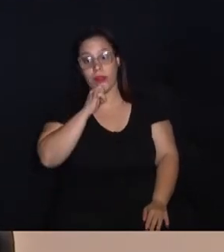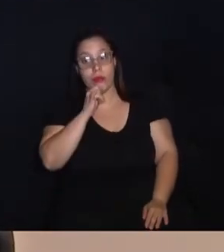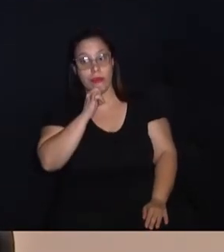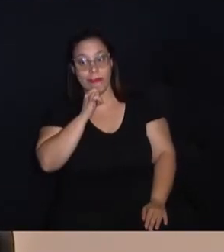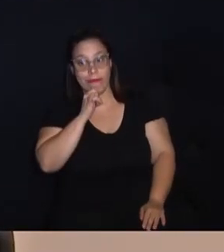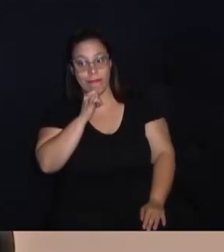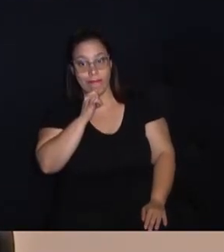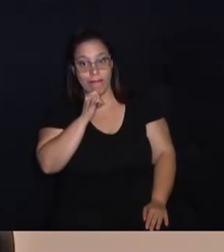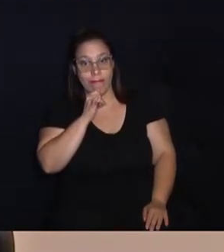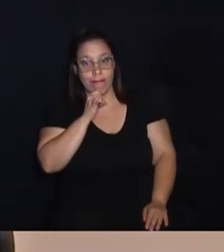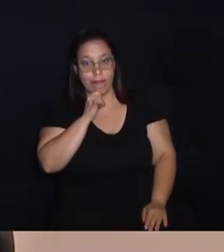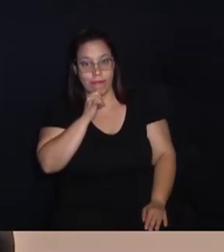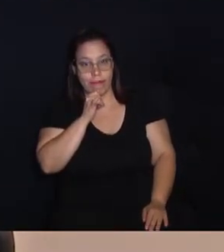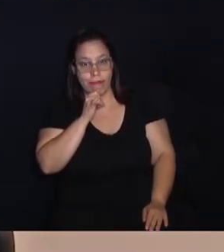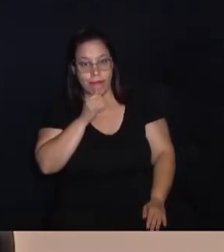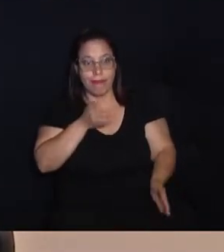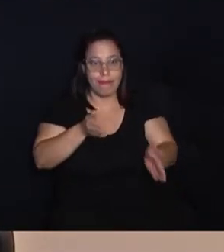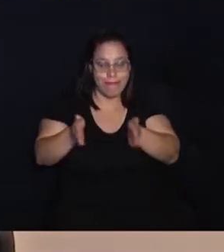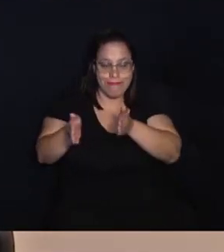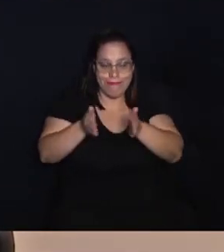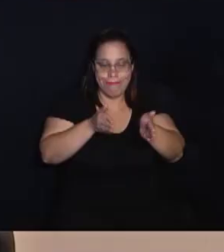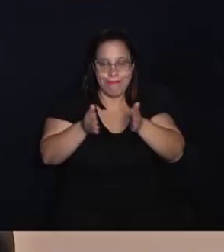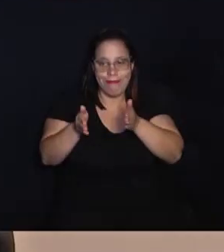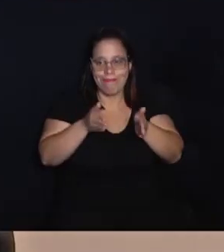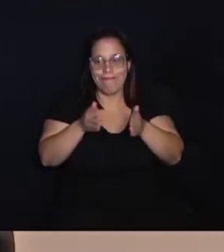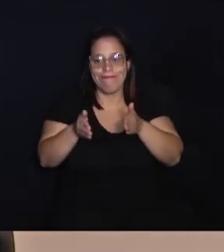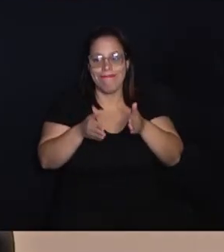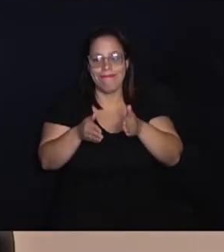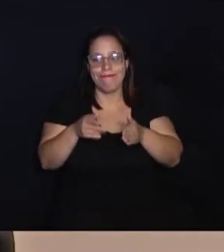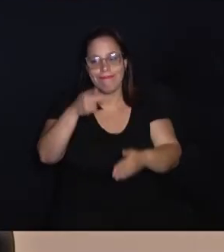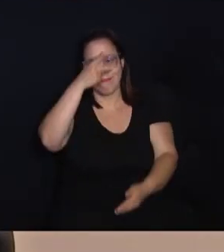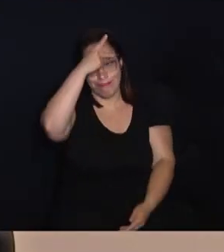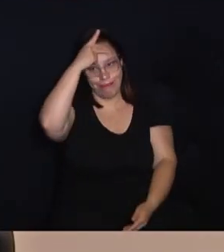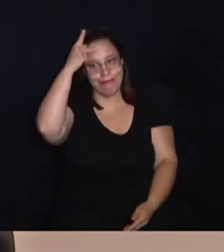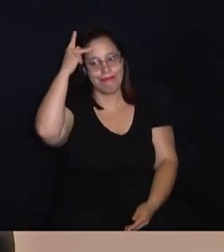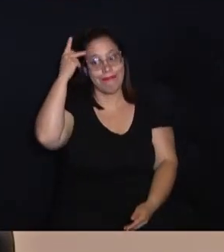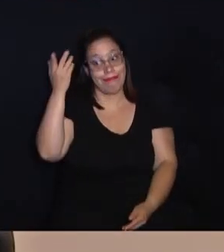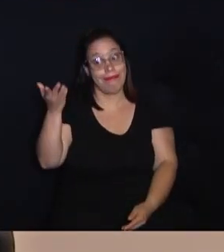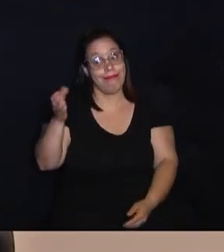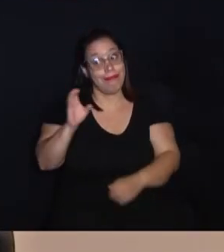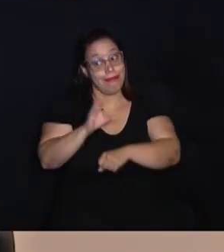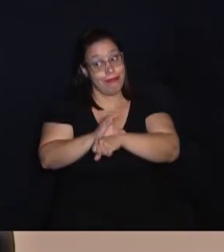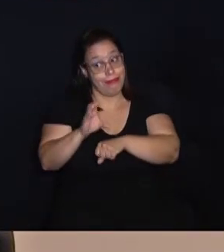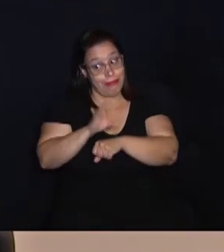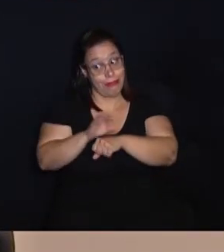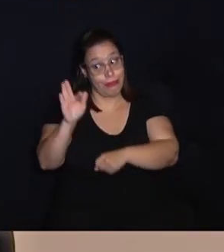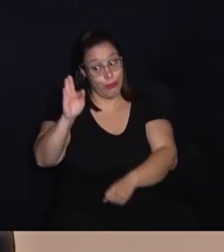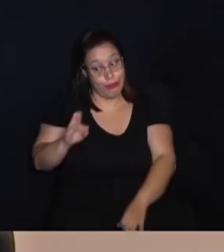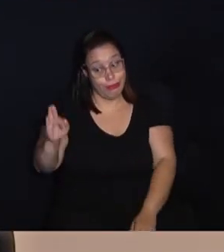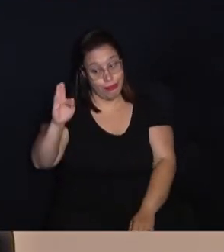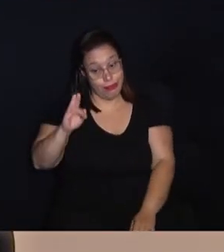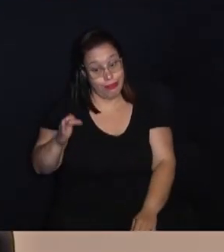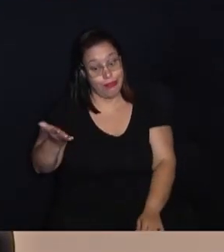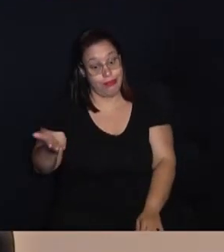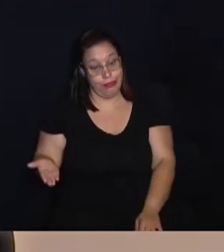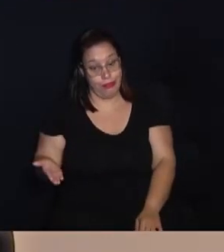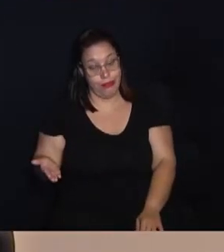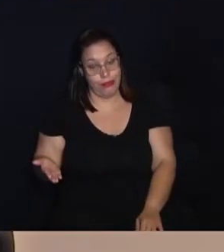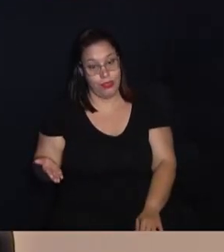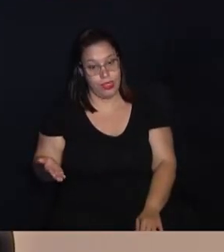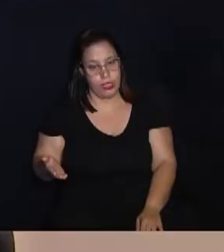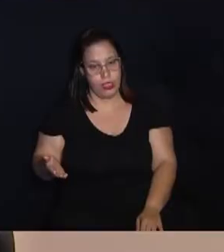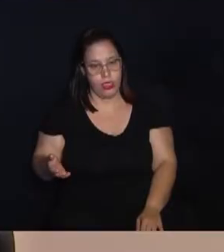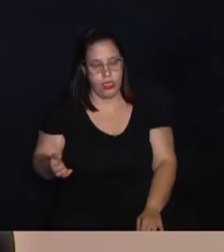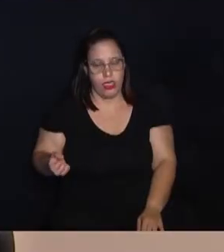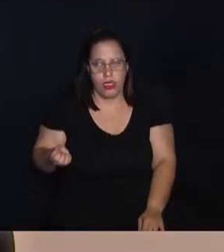que diz respeito também ao acesso das pessoas nos cursos universitários. E